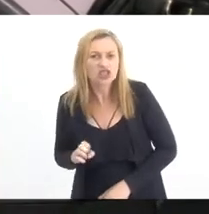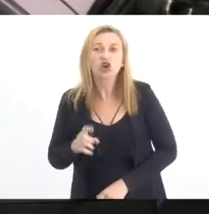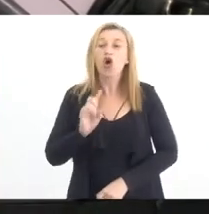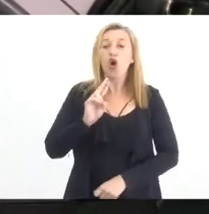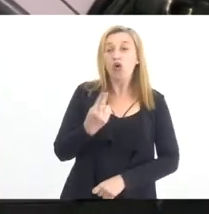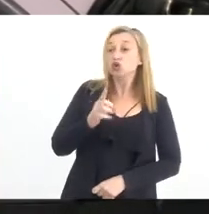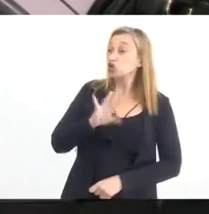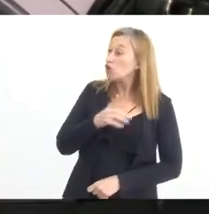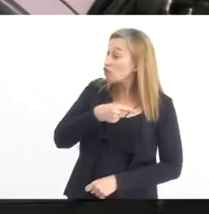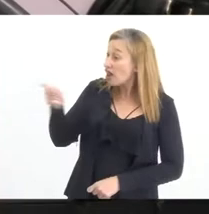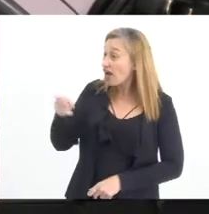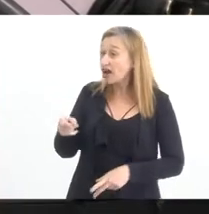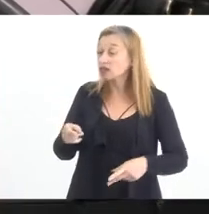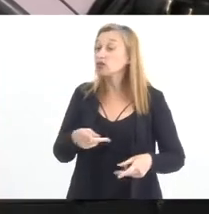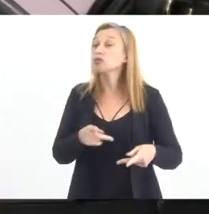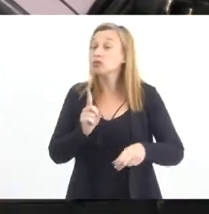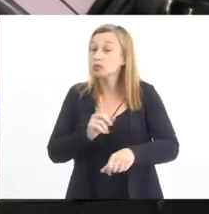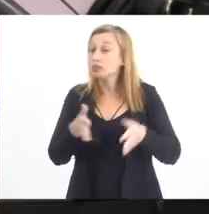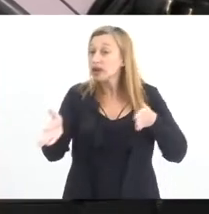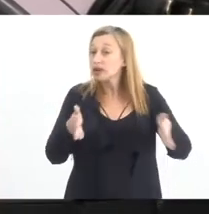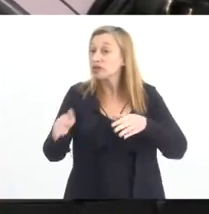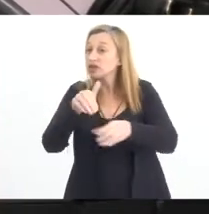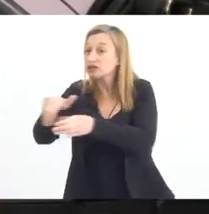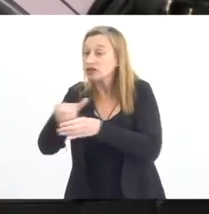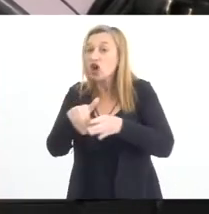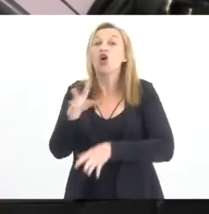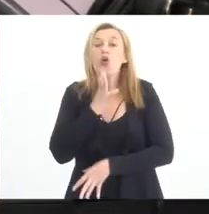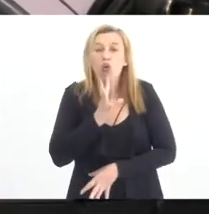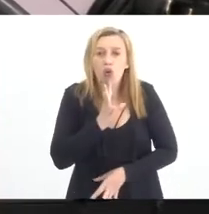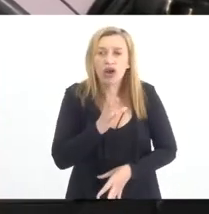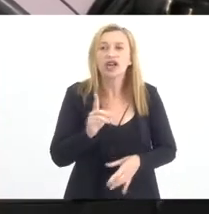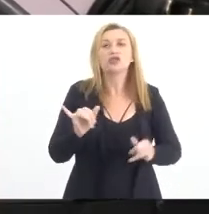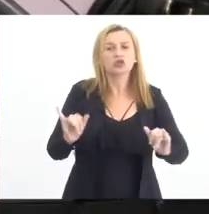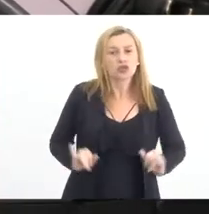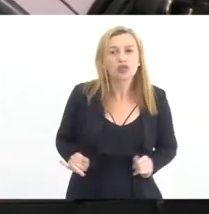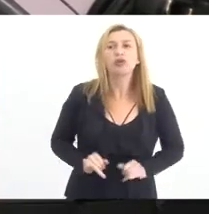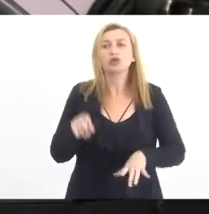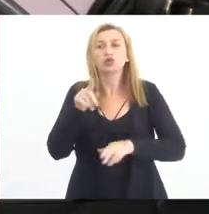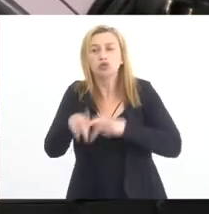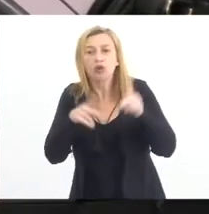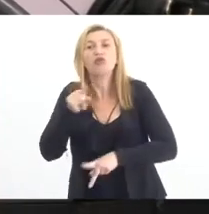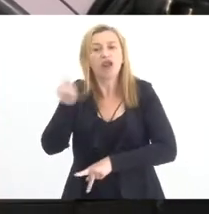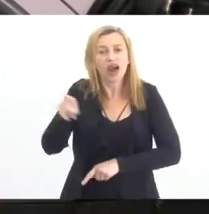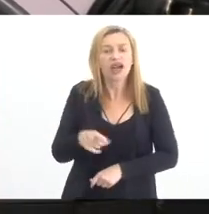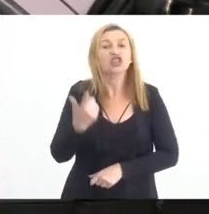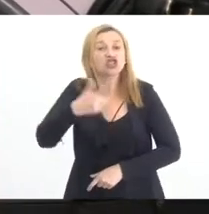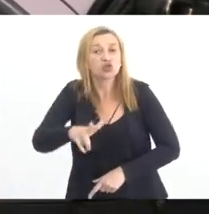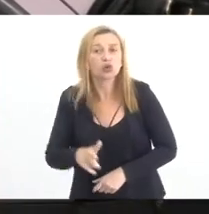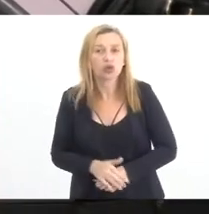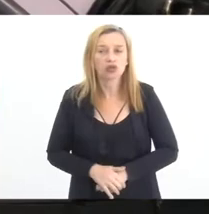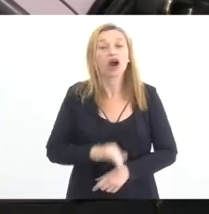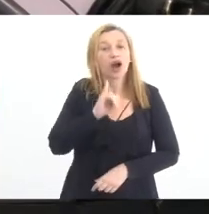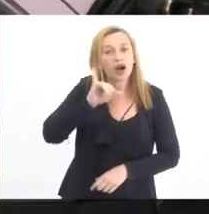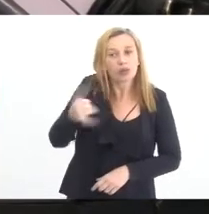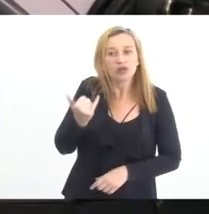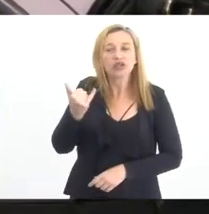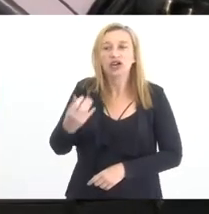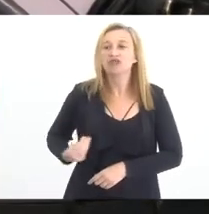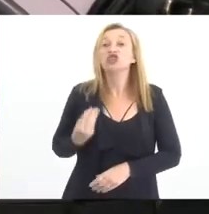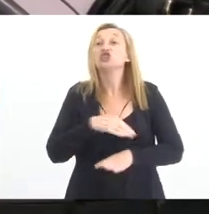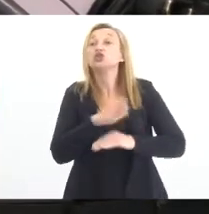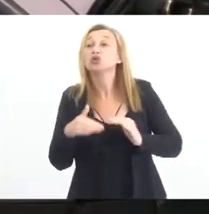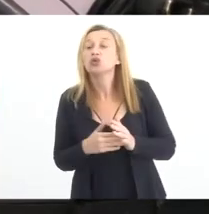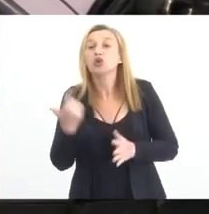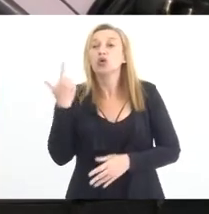vai lá no período de eleição? Conhece a Zona Oeste? Conhece os dramas da população? E mais uma vez, aproveitando a presença de todos,